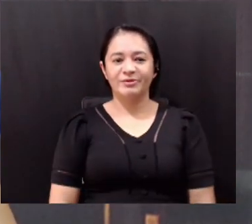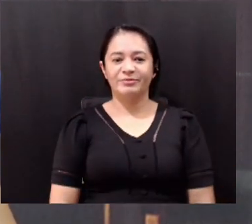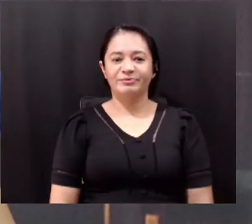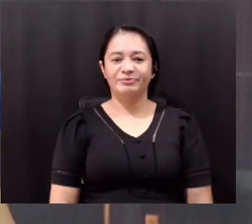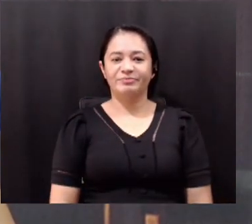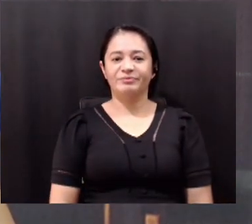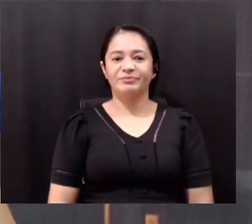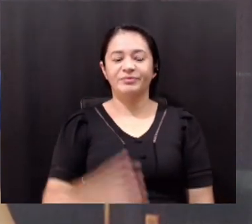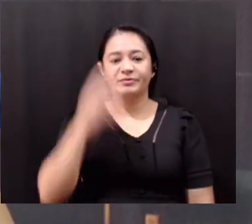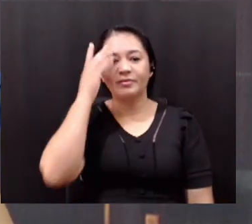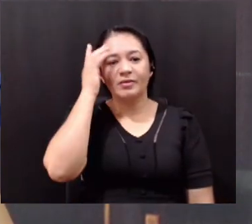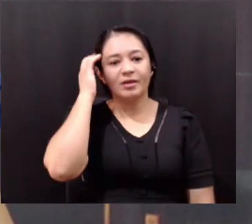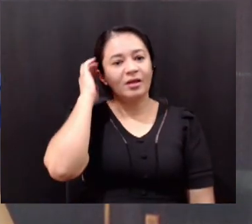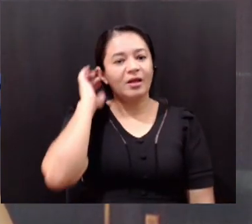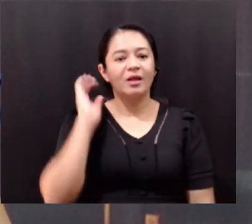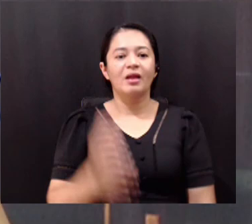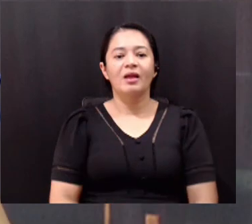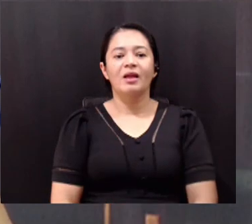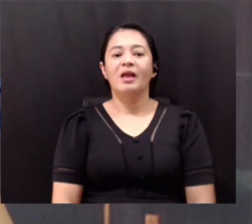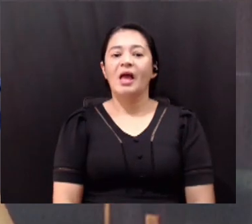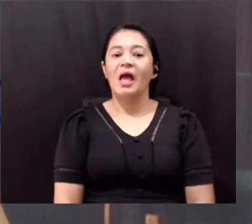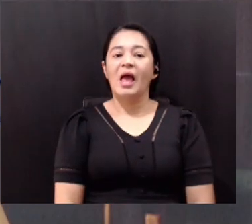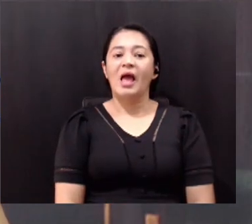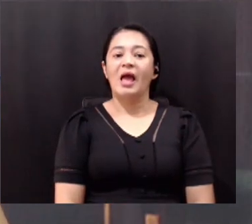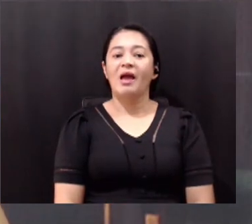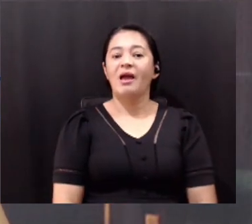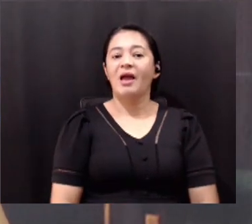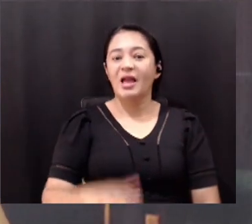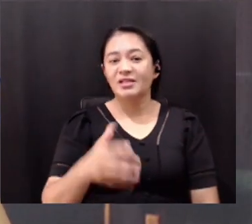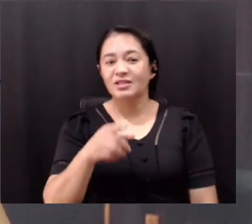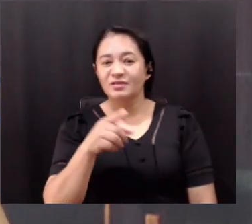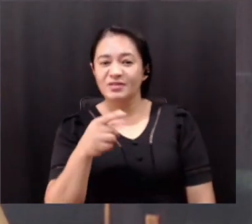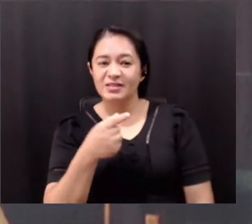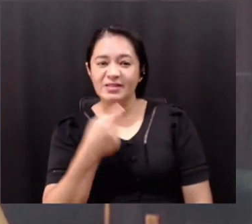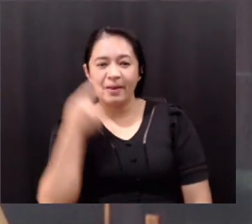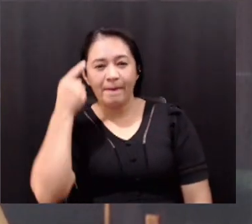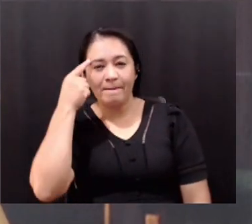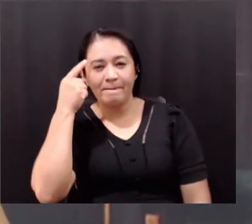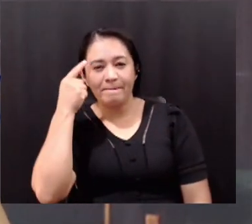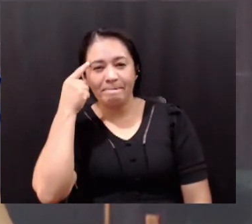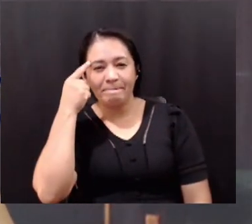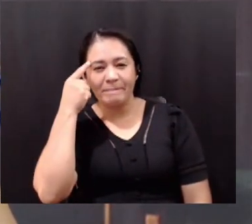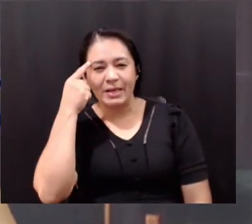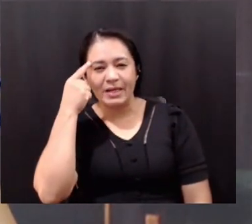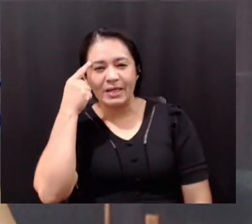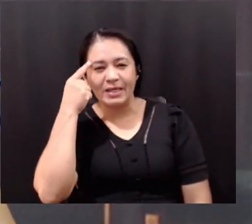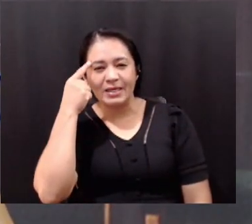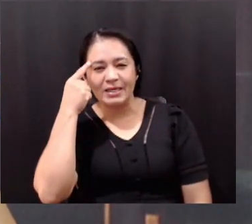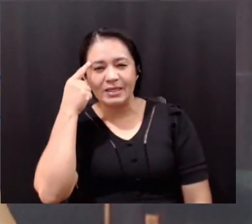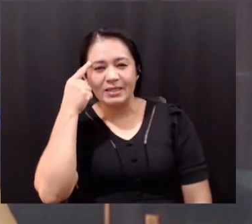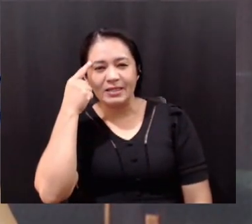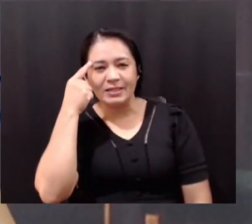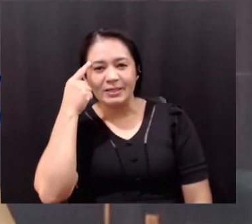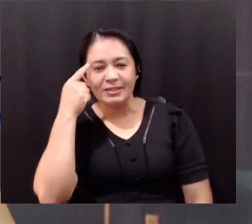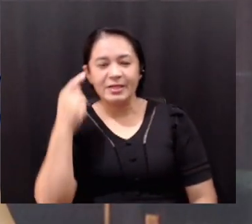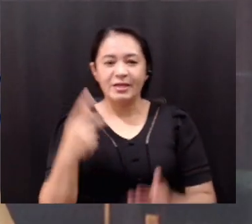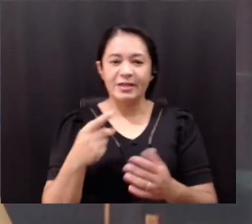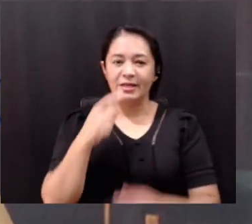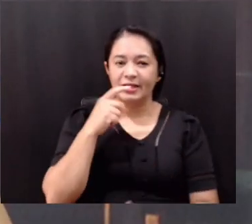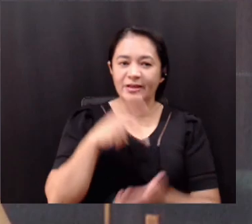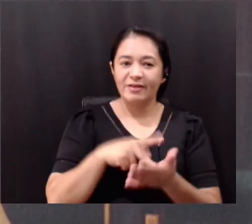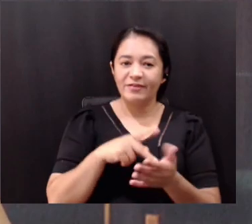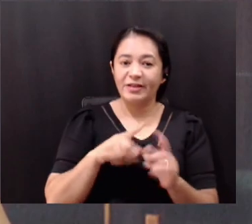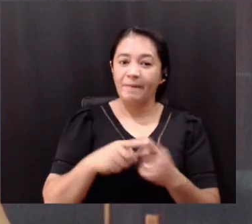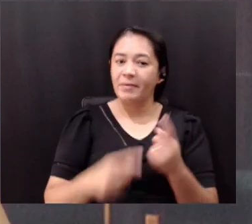sendo mostrado como uma verdade, que a gente sabe que na grande maioria das vezes não é, impacta no seu índice de